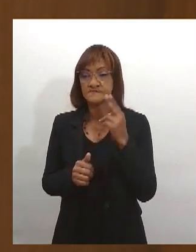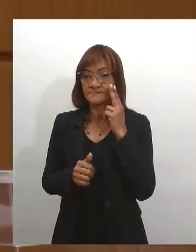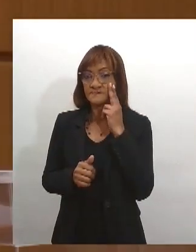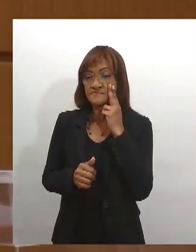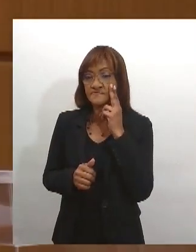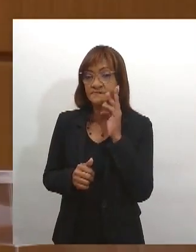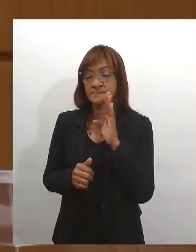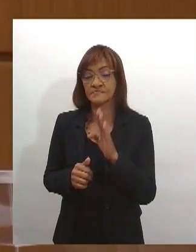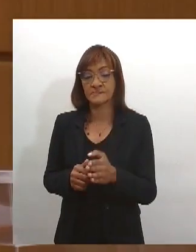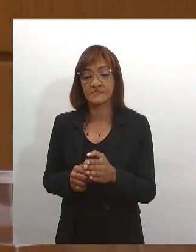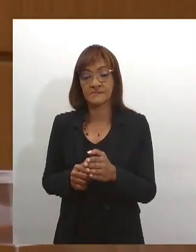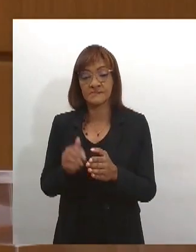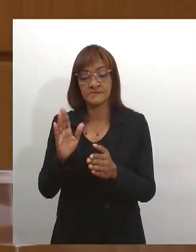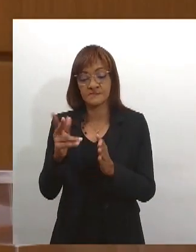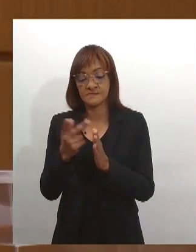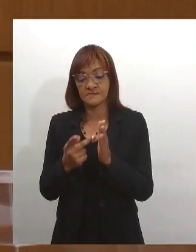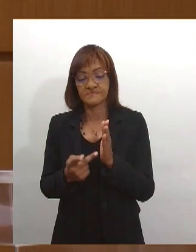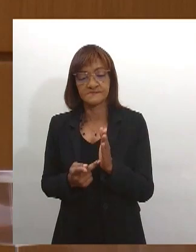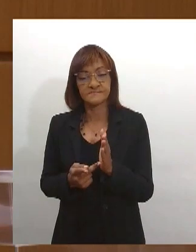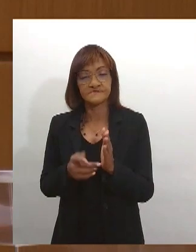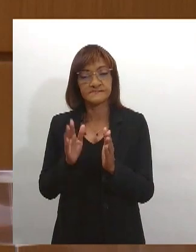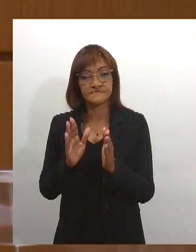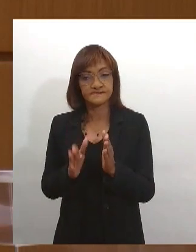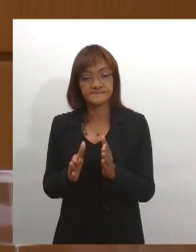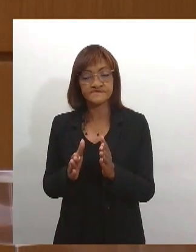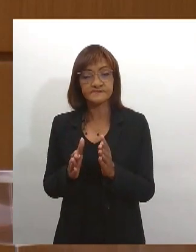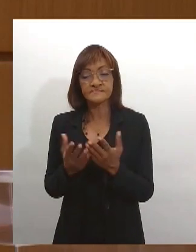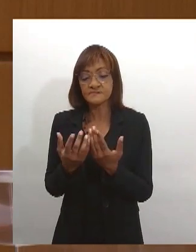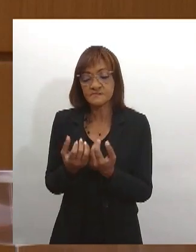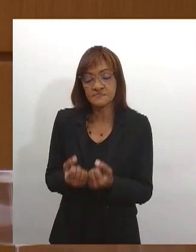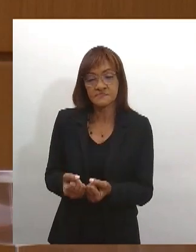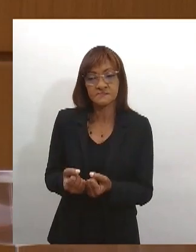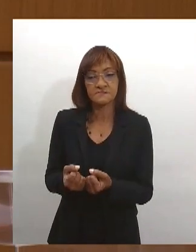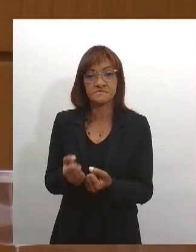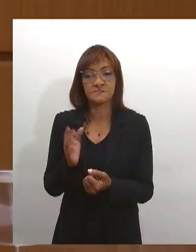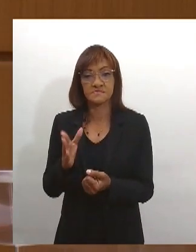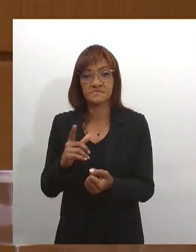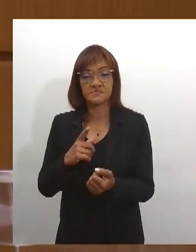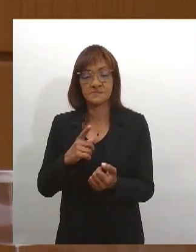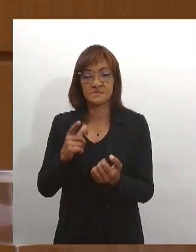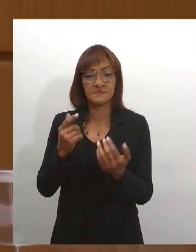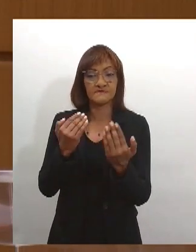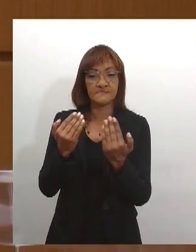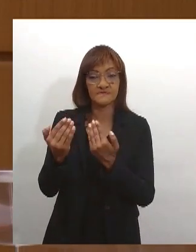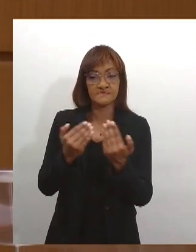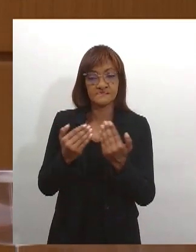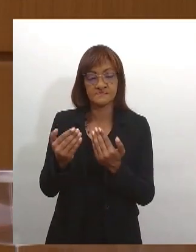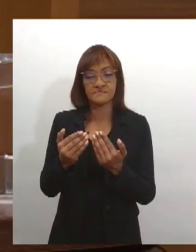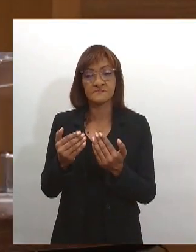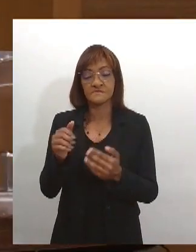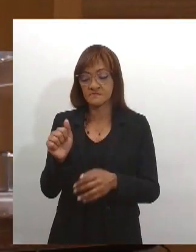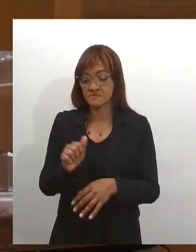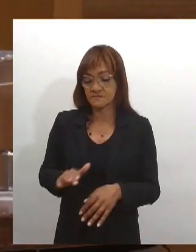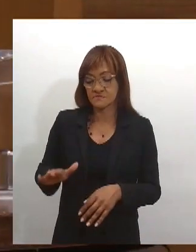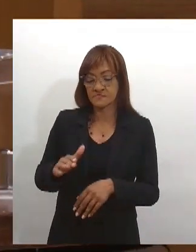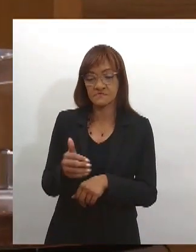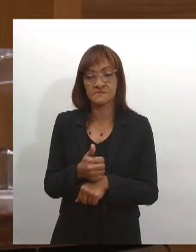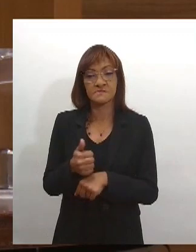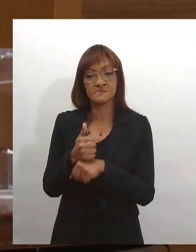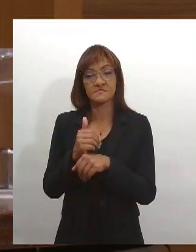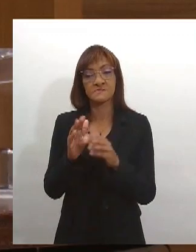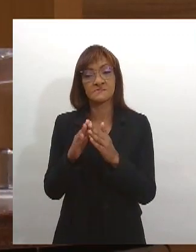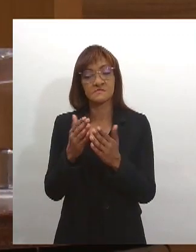Acolher, iniciativa que inclui psicólogos e assistentes sociais nas escolas da rede estadual. Fechando o